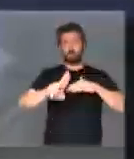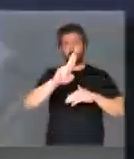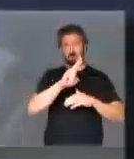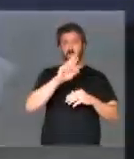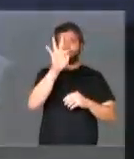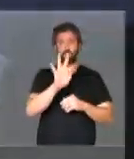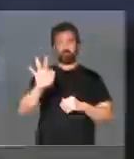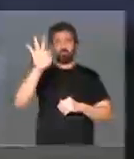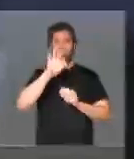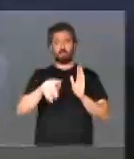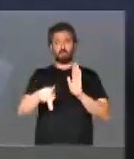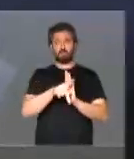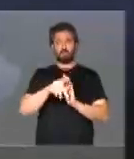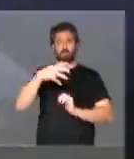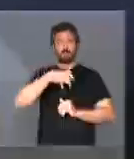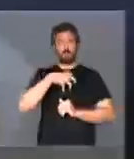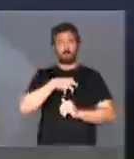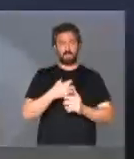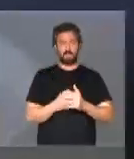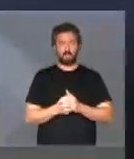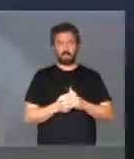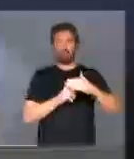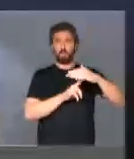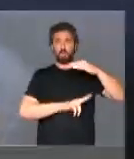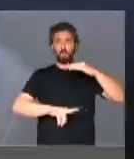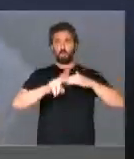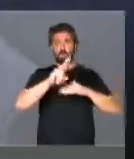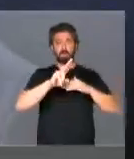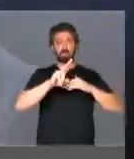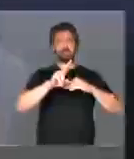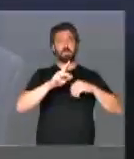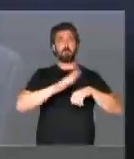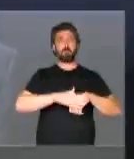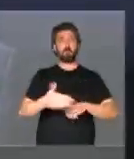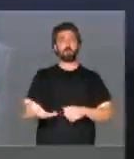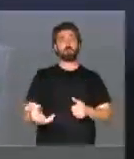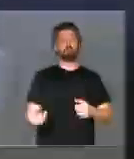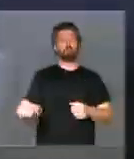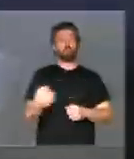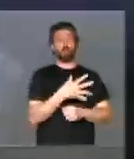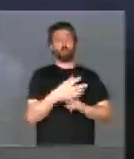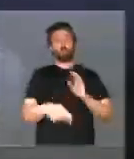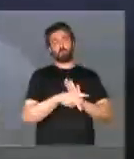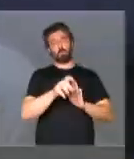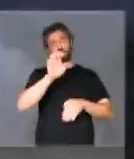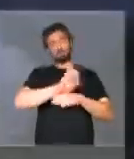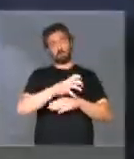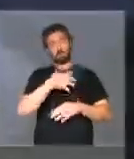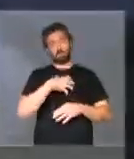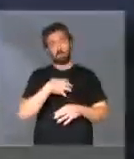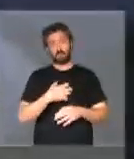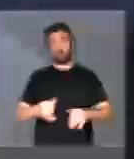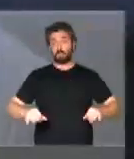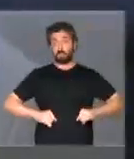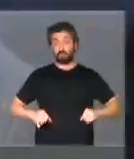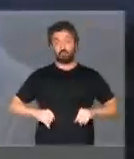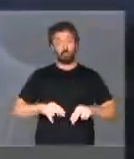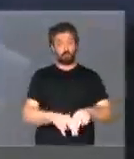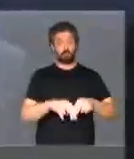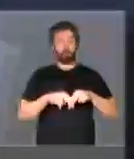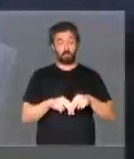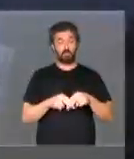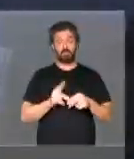Universidade Federal do Sul da Bahia, a universidade mais nova do estado da Bahia, que sofre porque